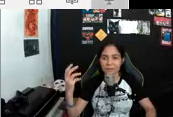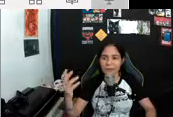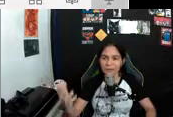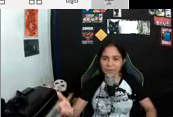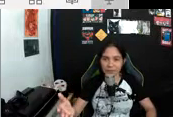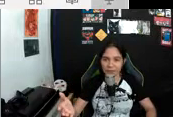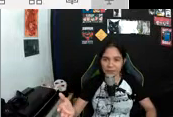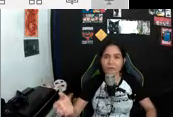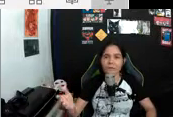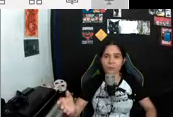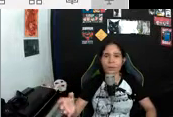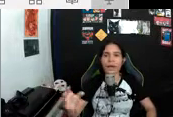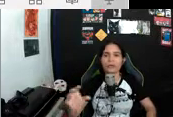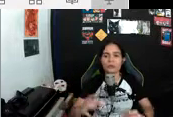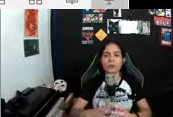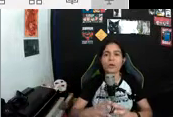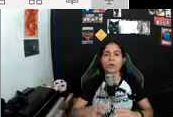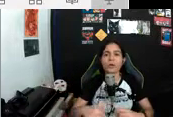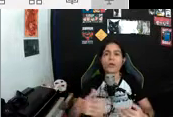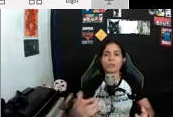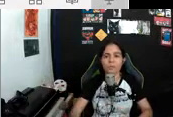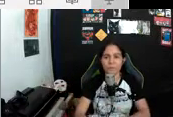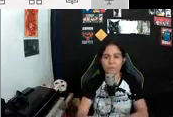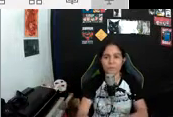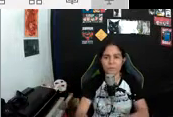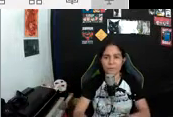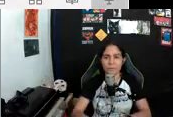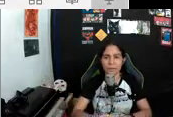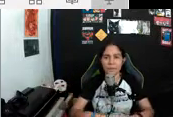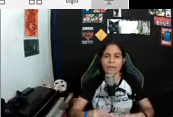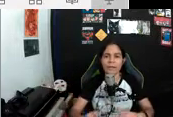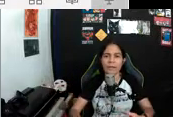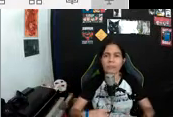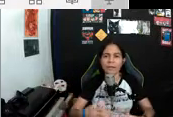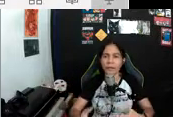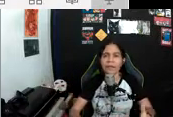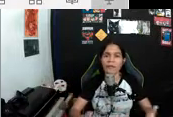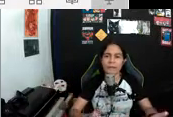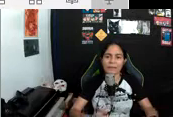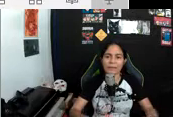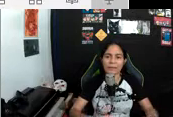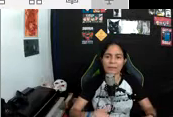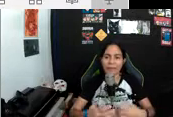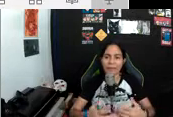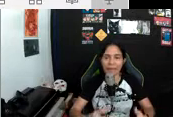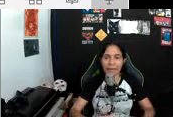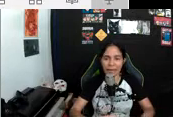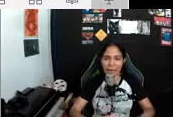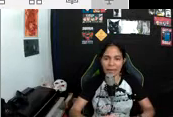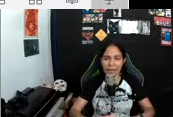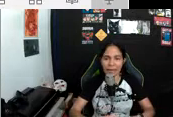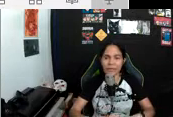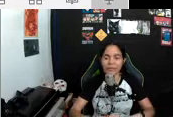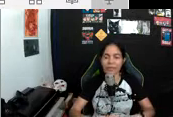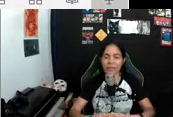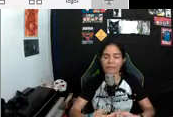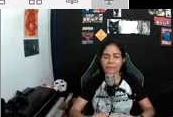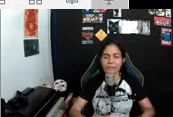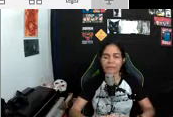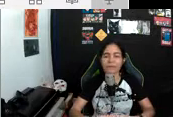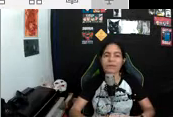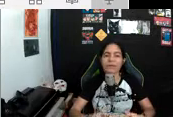você precisa ser informado de como que o pessoal trabalha, né, para que você se adeque à